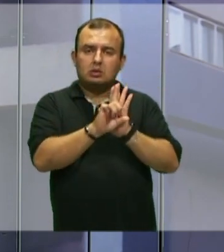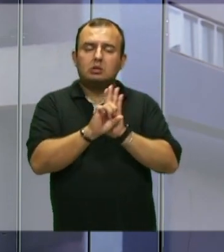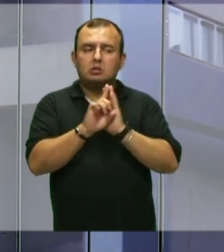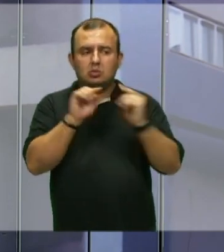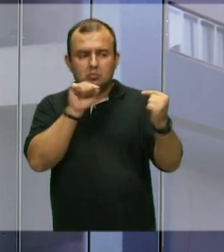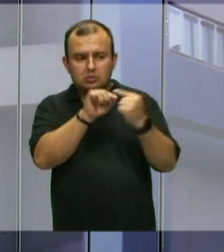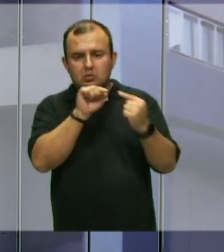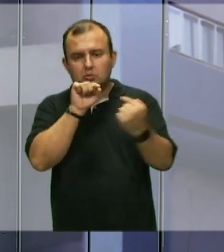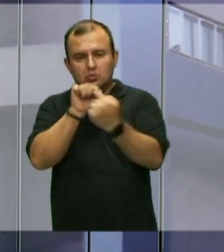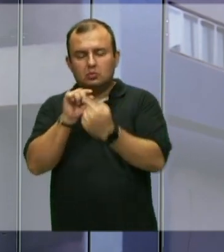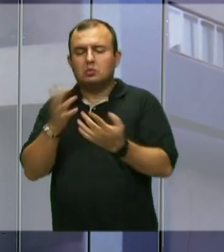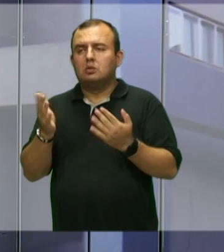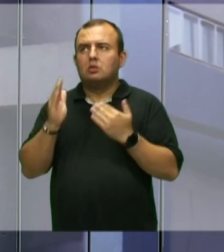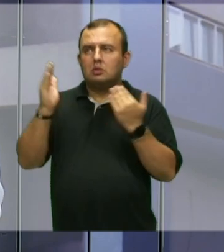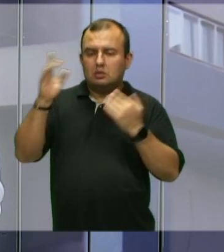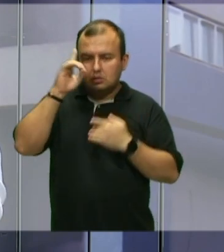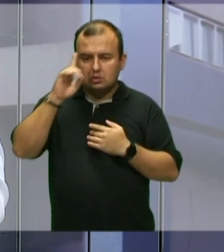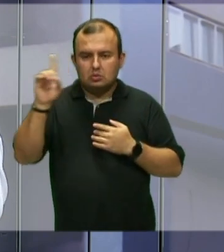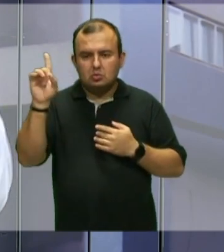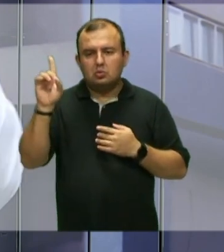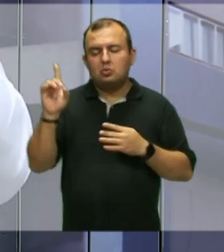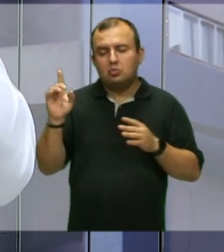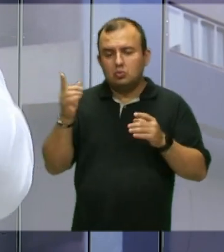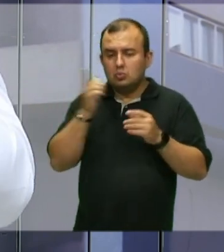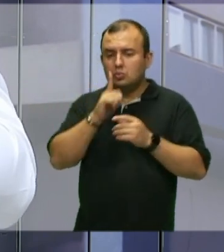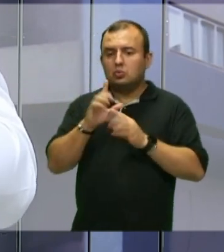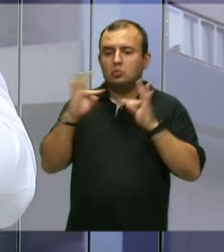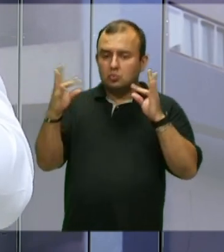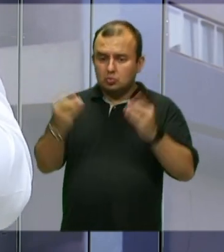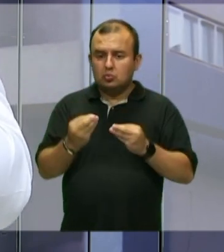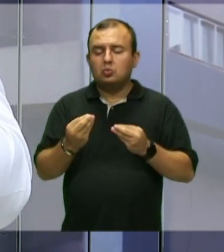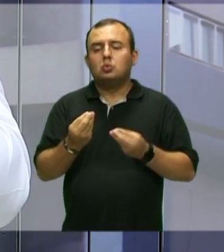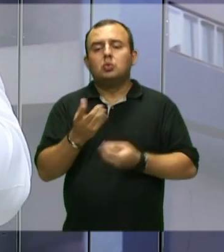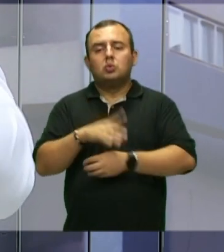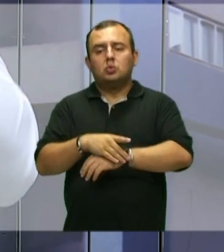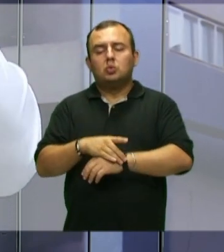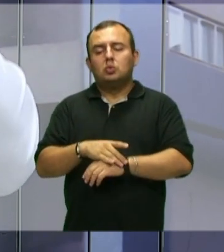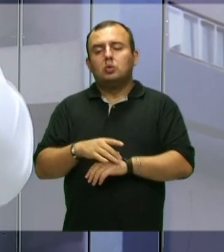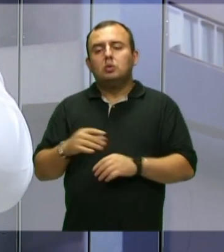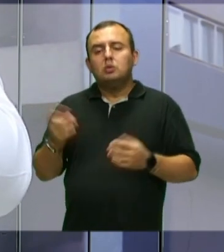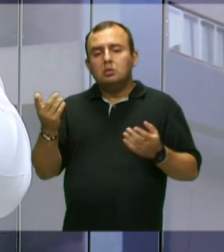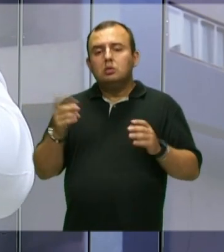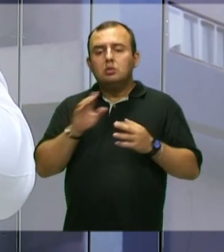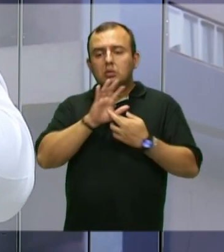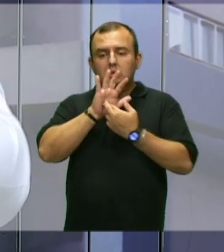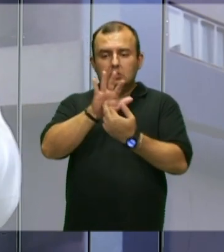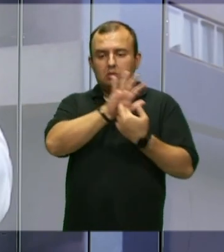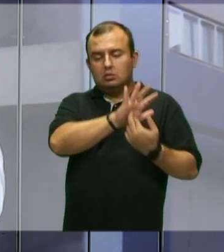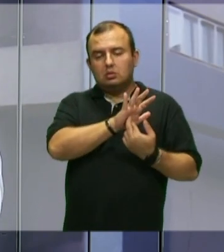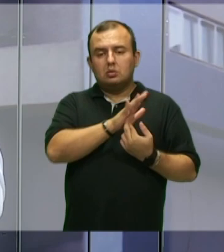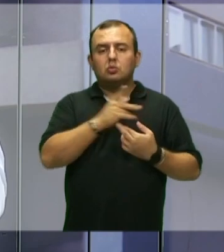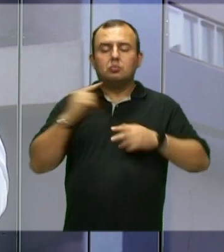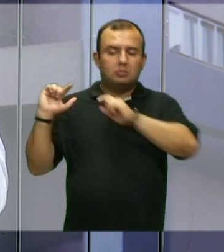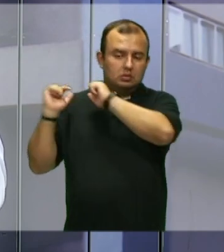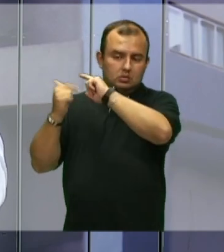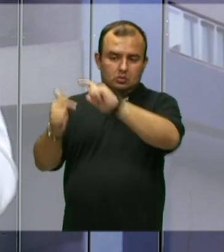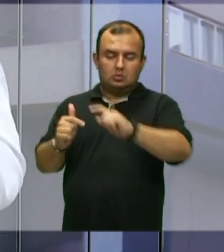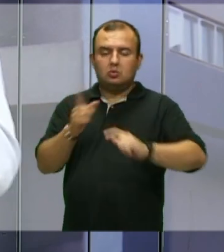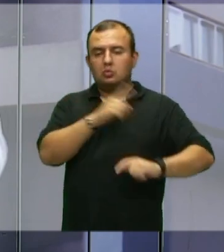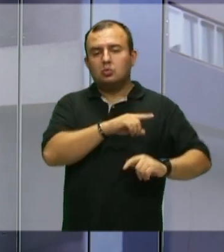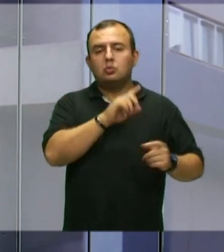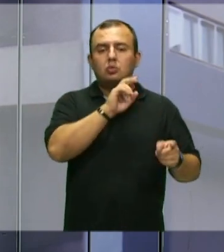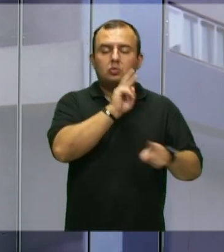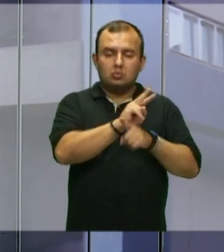as partes. Graças a Deus a gente entrou num consenso com as 2 representações, né, uma de tradicionalista e outra de